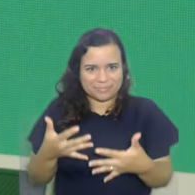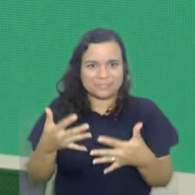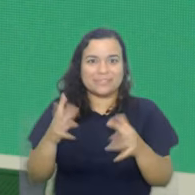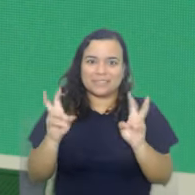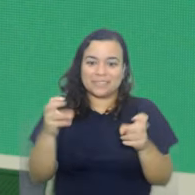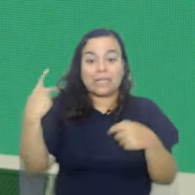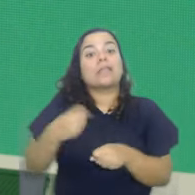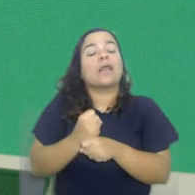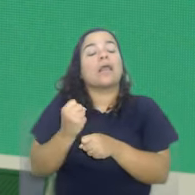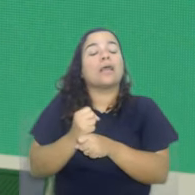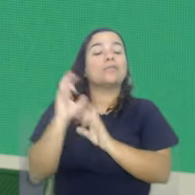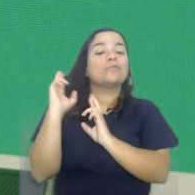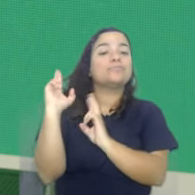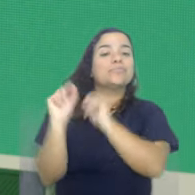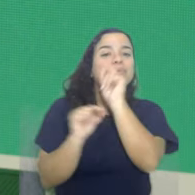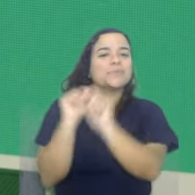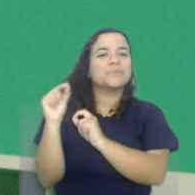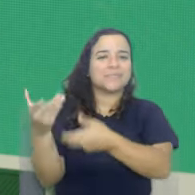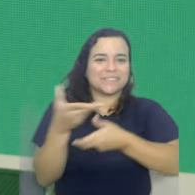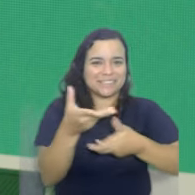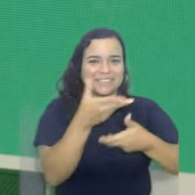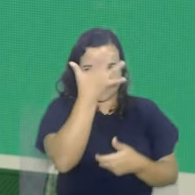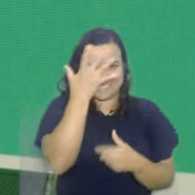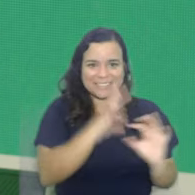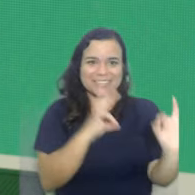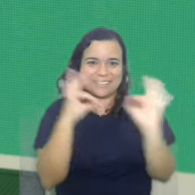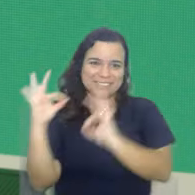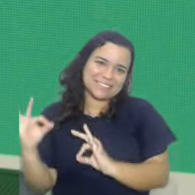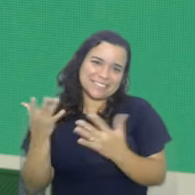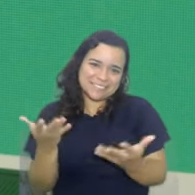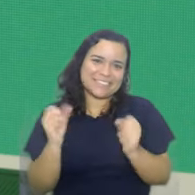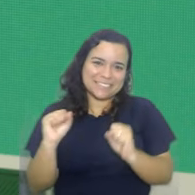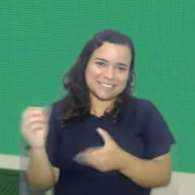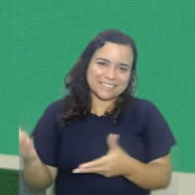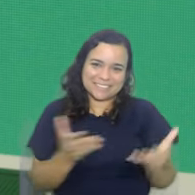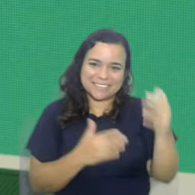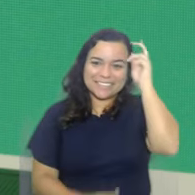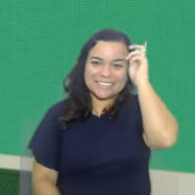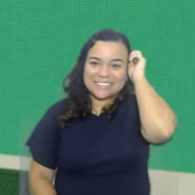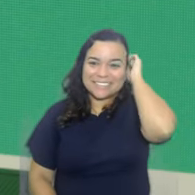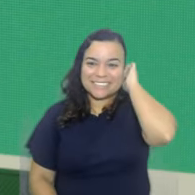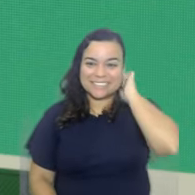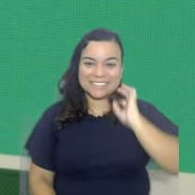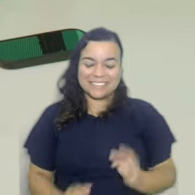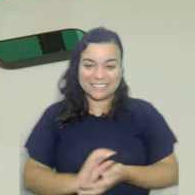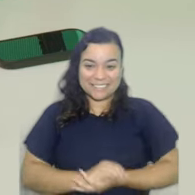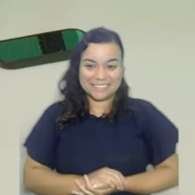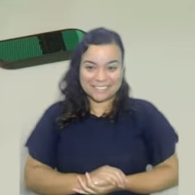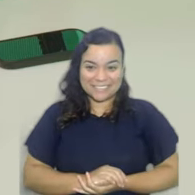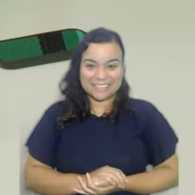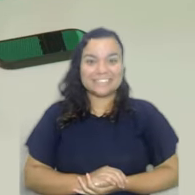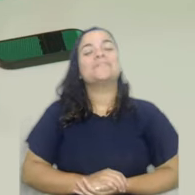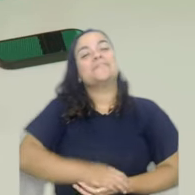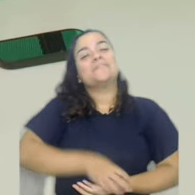ano convidando aí nossos nossos e telespectadores para estarem lá conosco